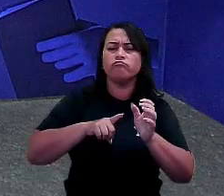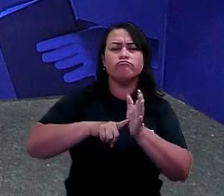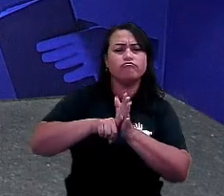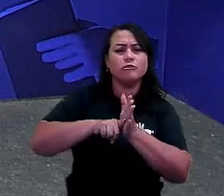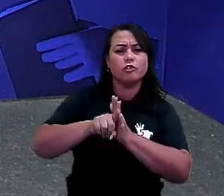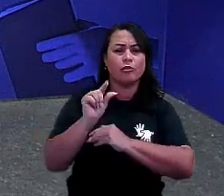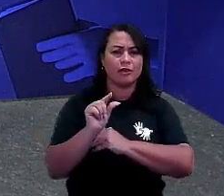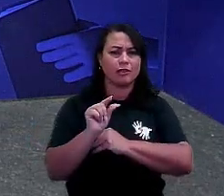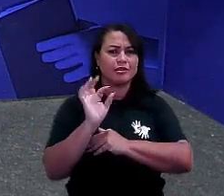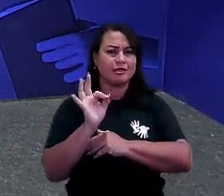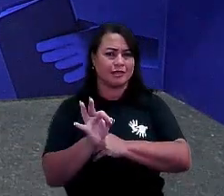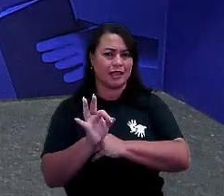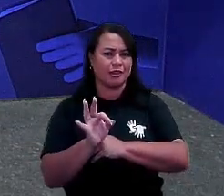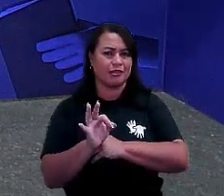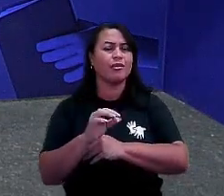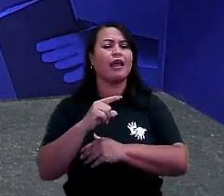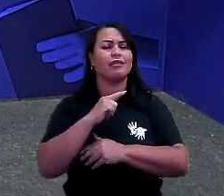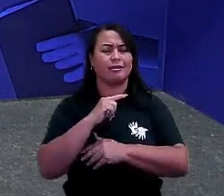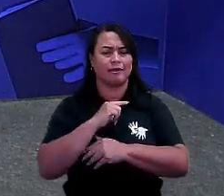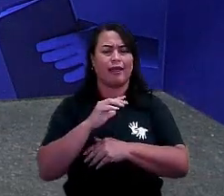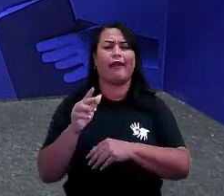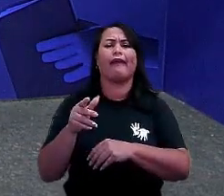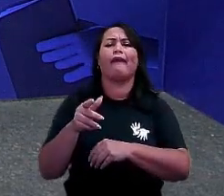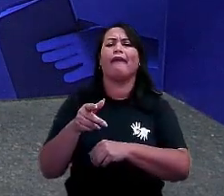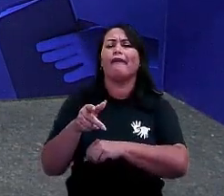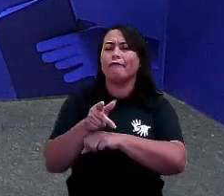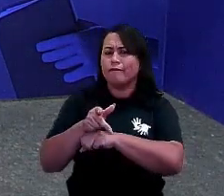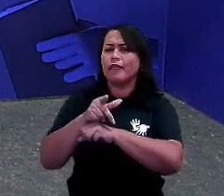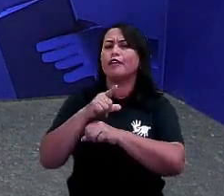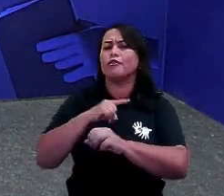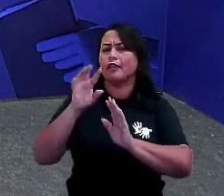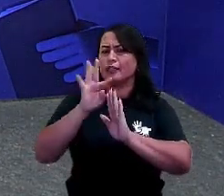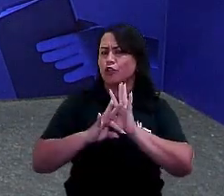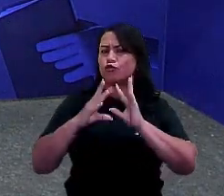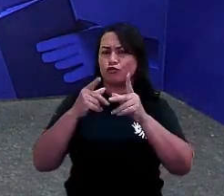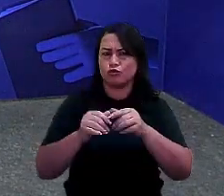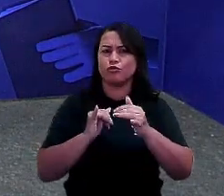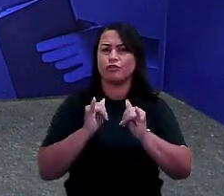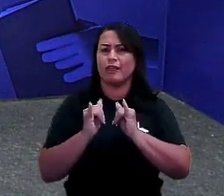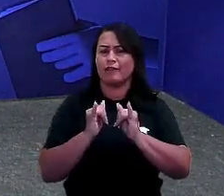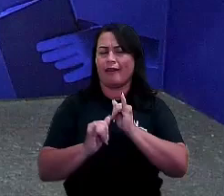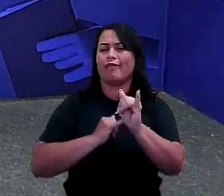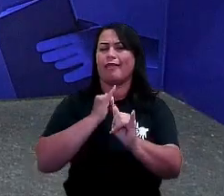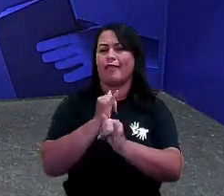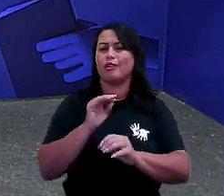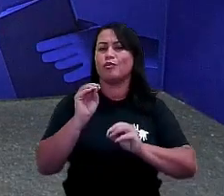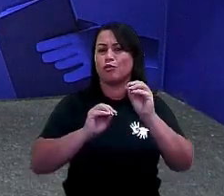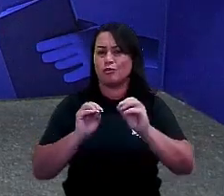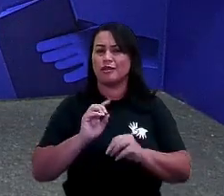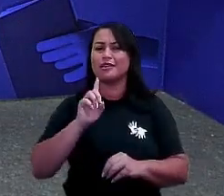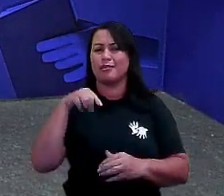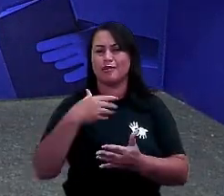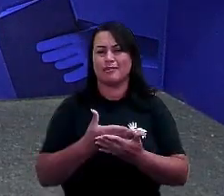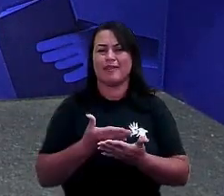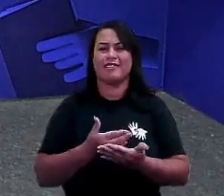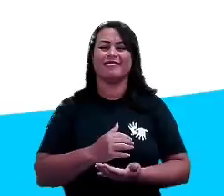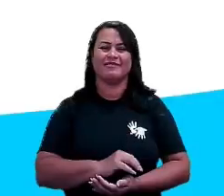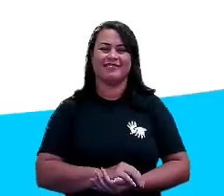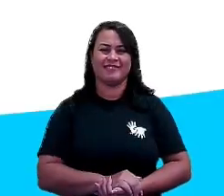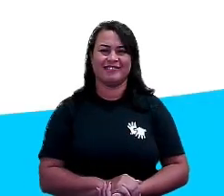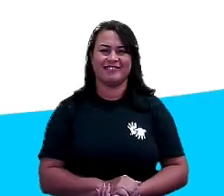pouquinho, tá? Monte das Tabocas tem vídeo, tem texto, tem tudo para você na internet. Um beijo e até a próxima.